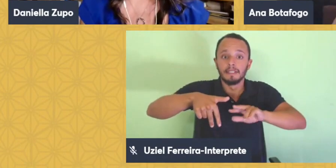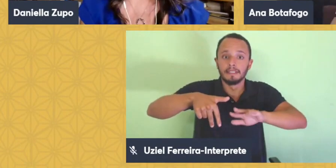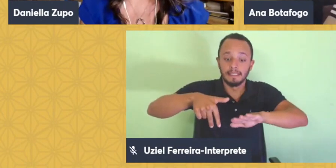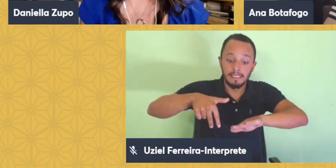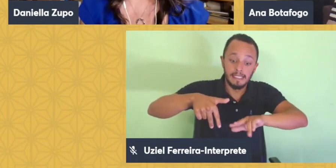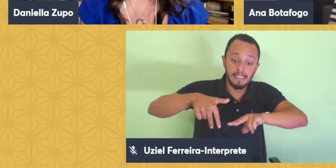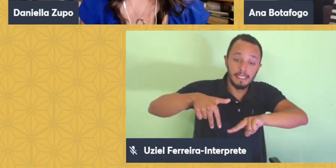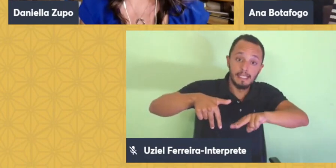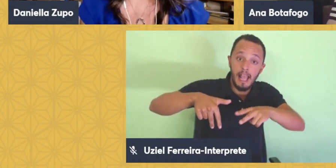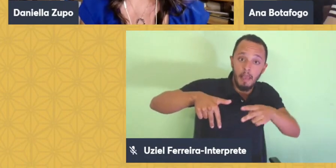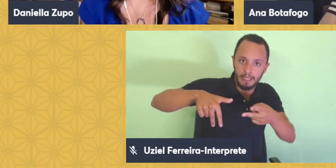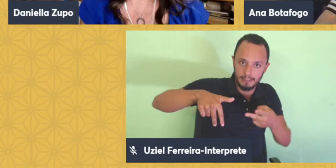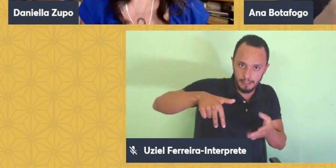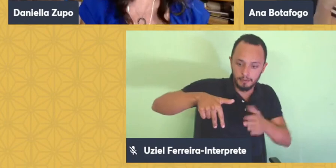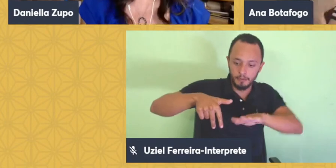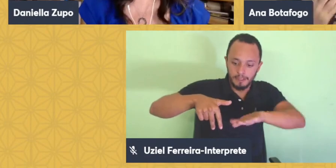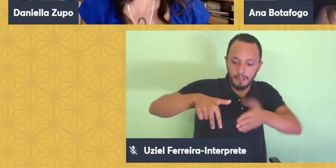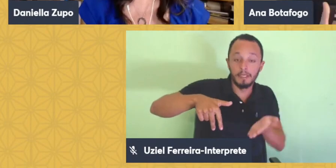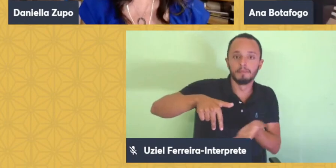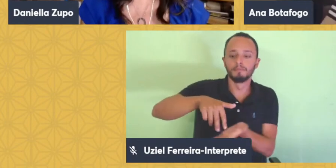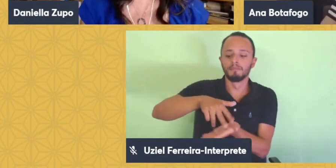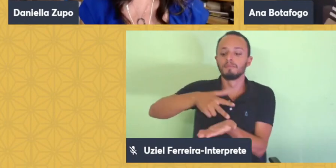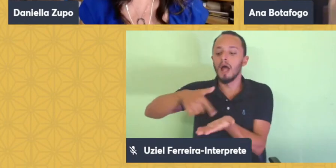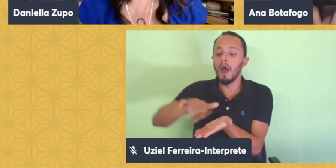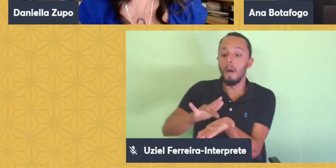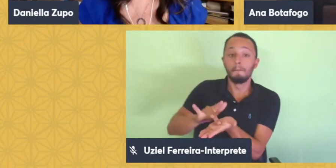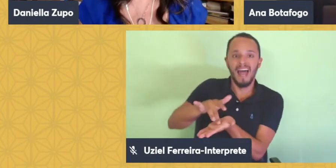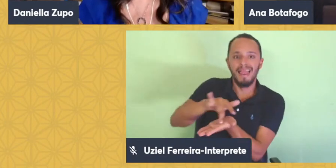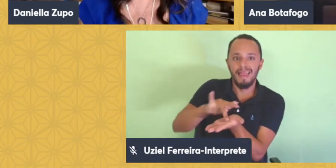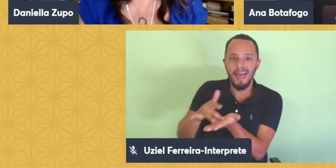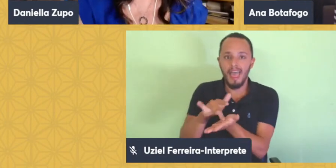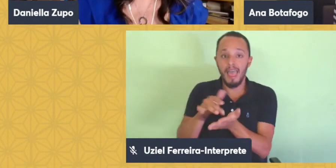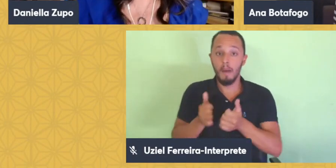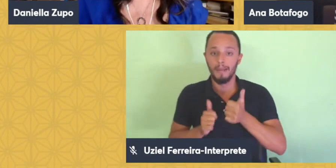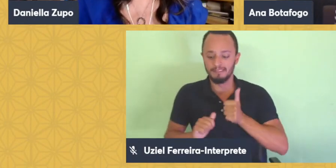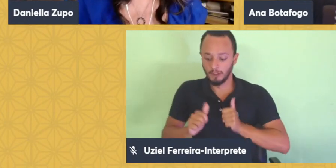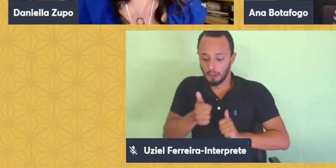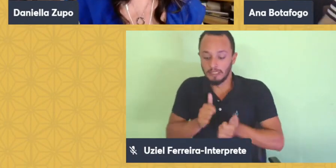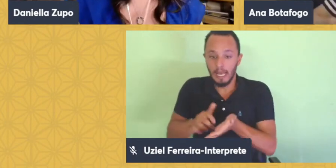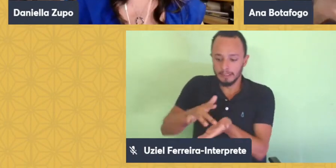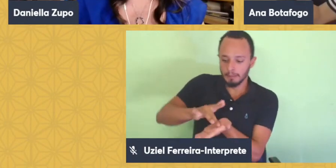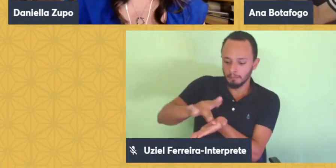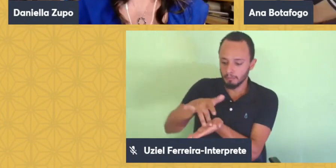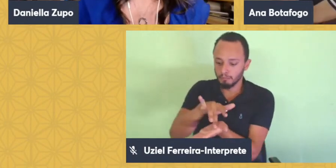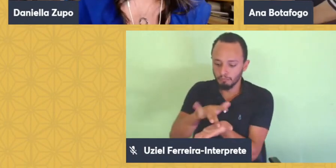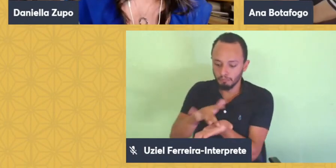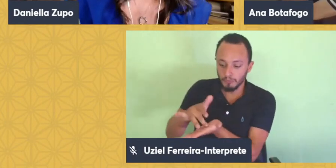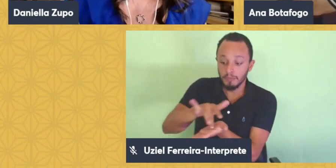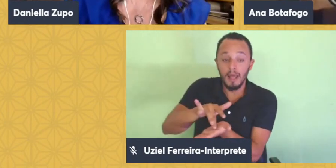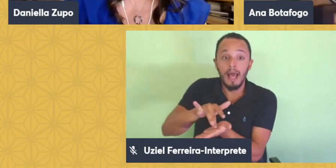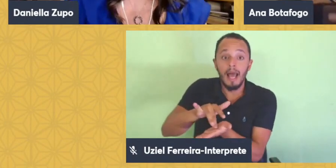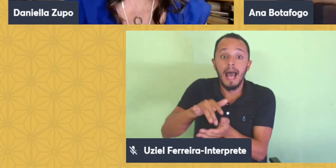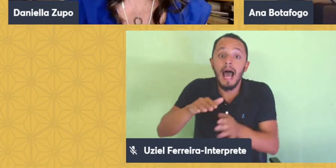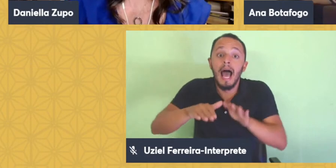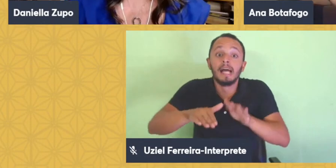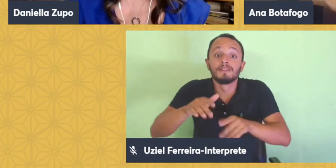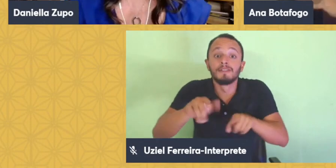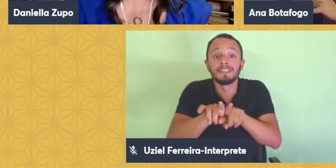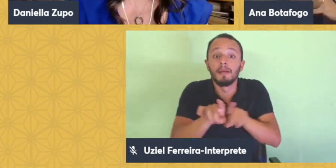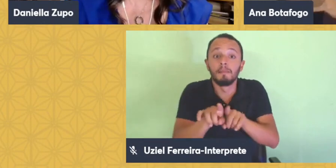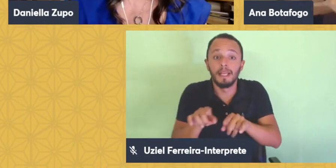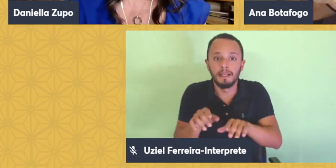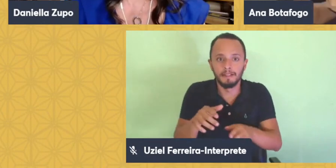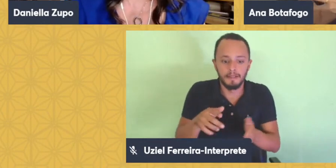Como eu disse um balé um espetáculo uma personagem mas muitas vezes eu posso estar triste eu posso